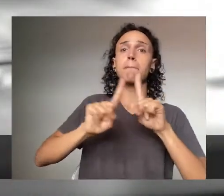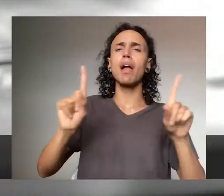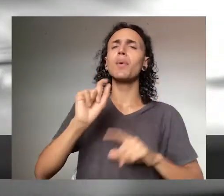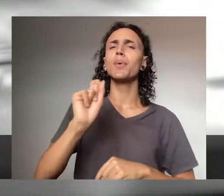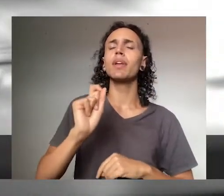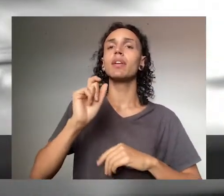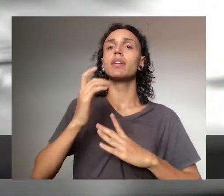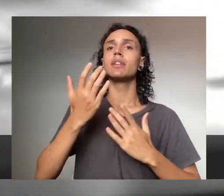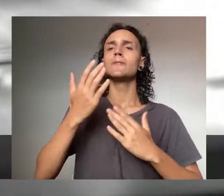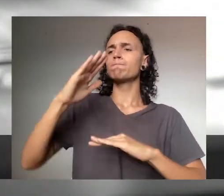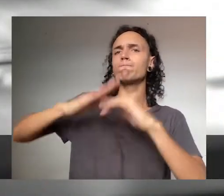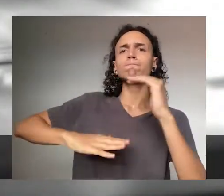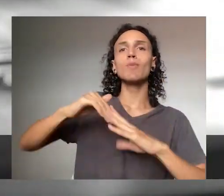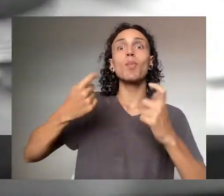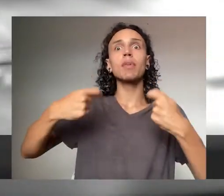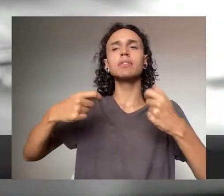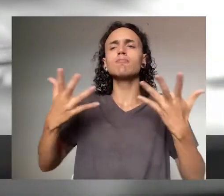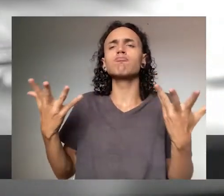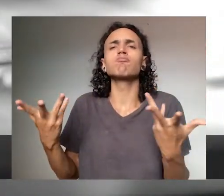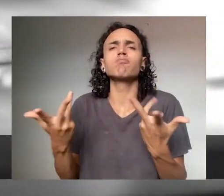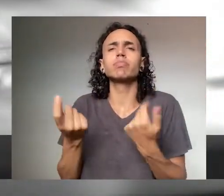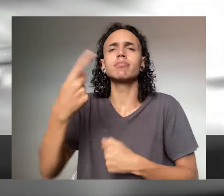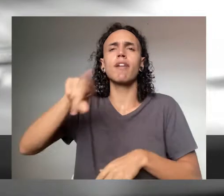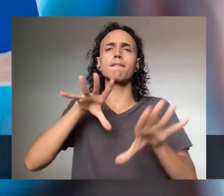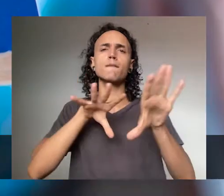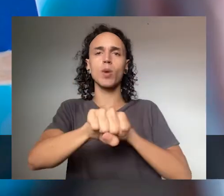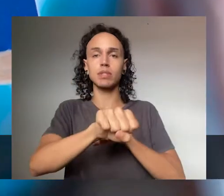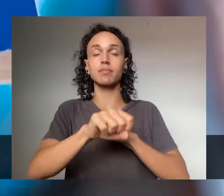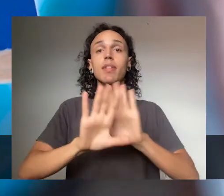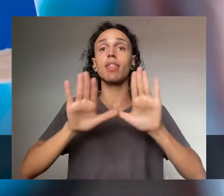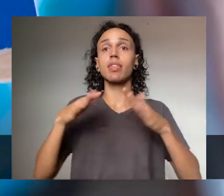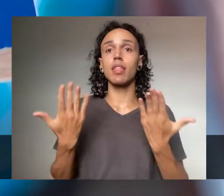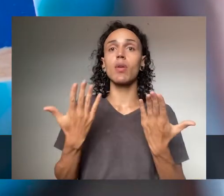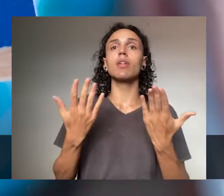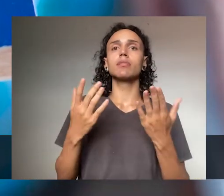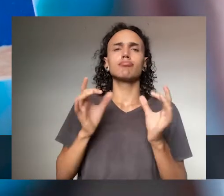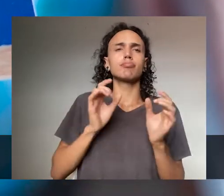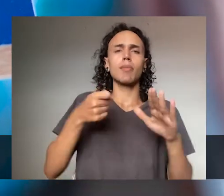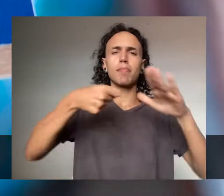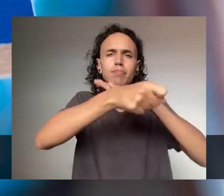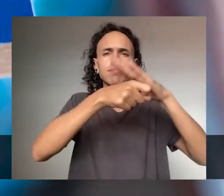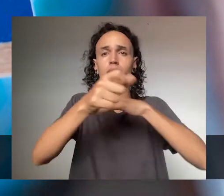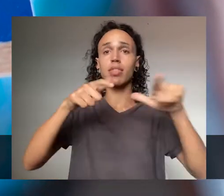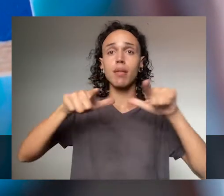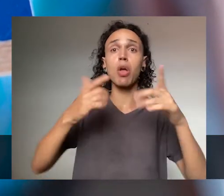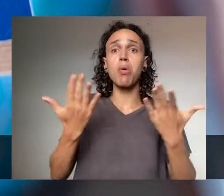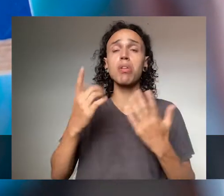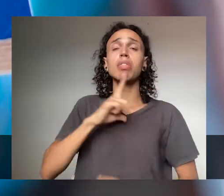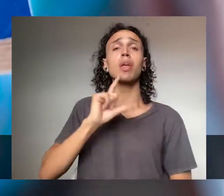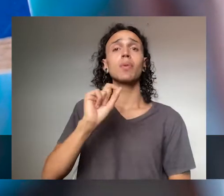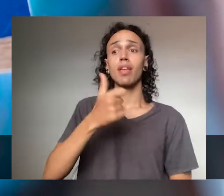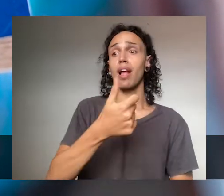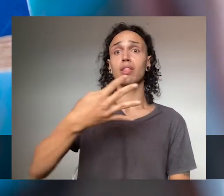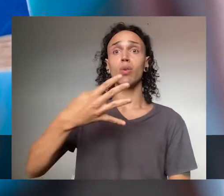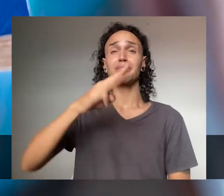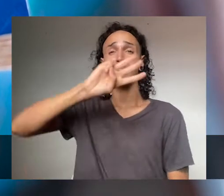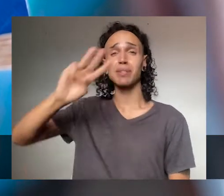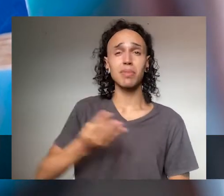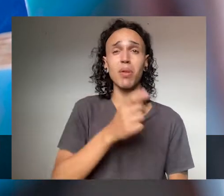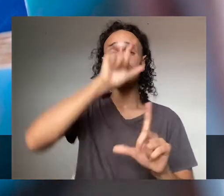atividades exigem qualificação da mão de obra. Então, o mercado de trabalho brasileiro hoje tem 14 milhões